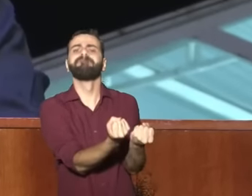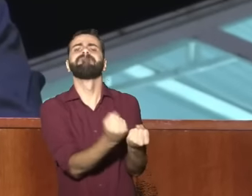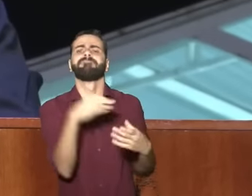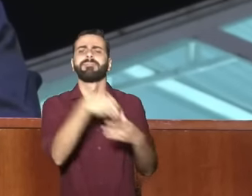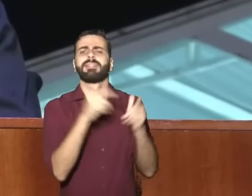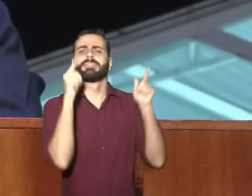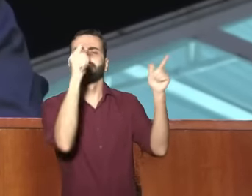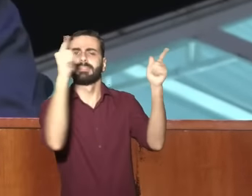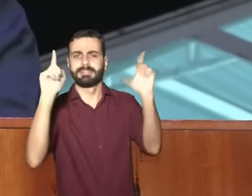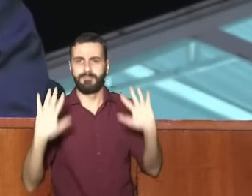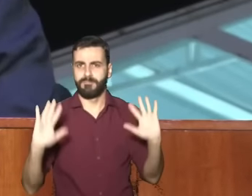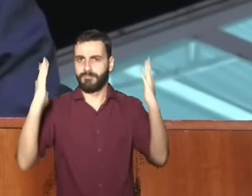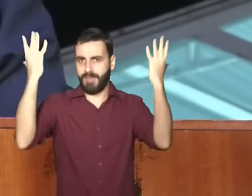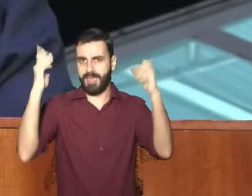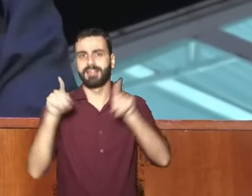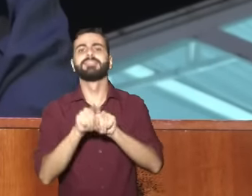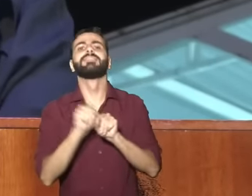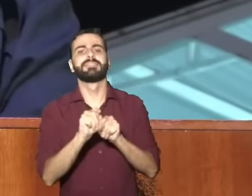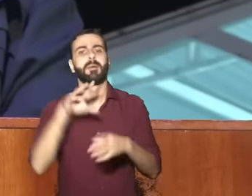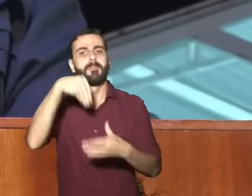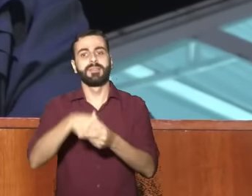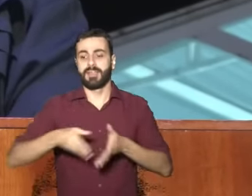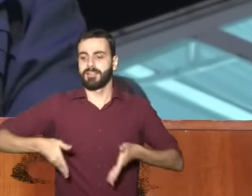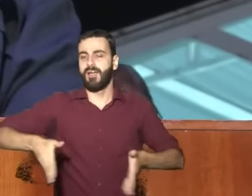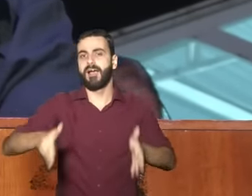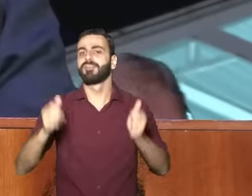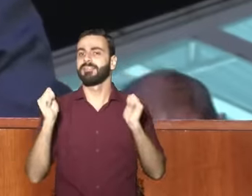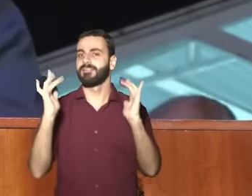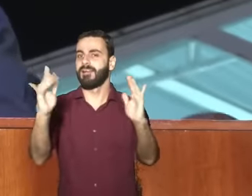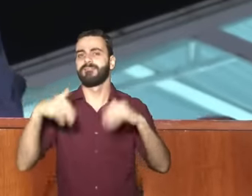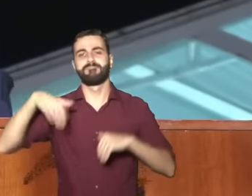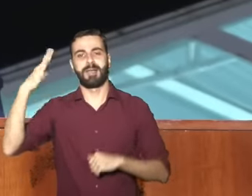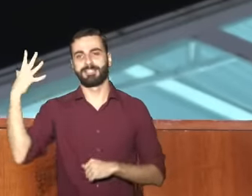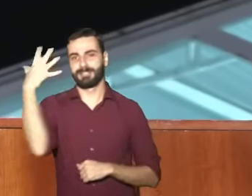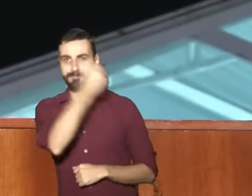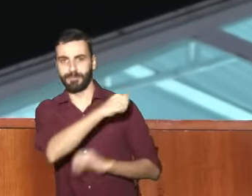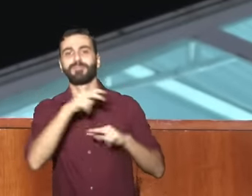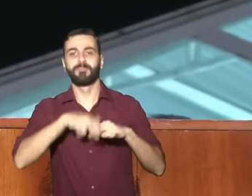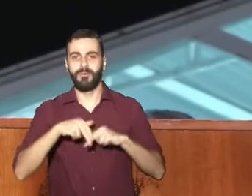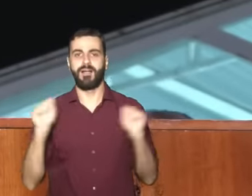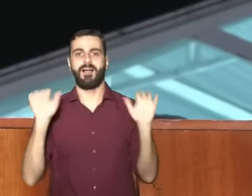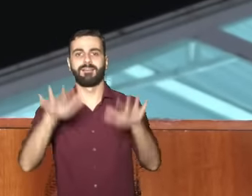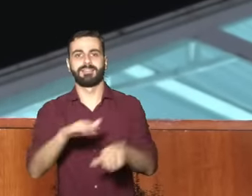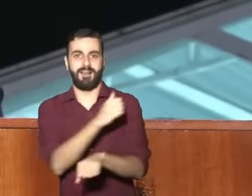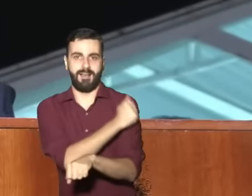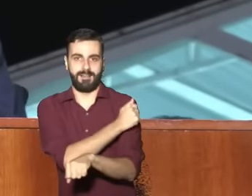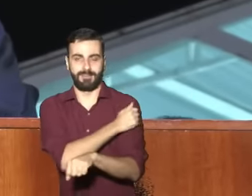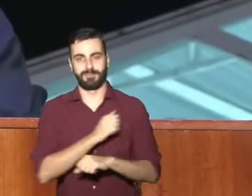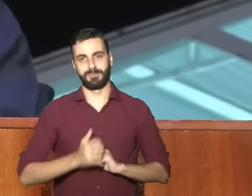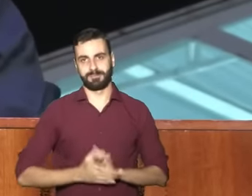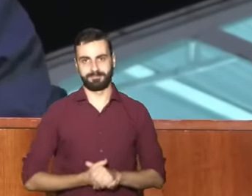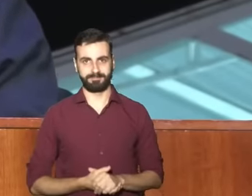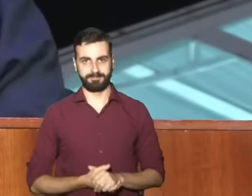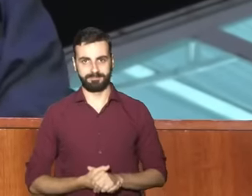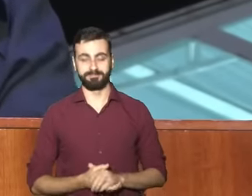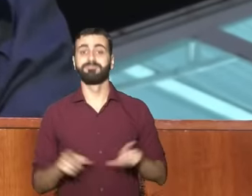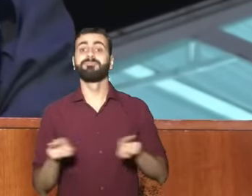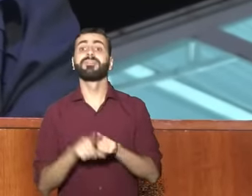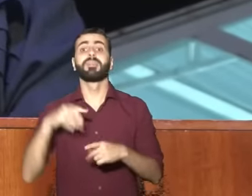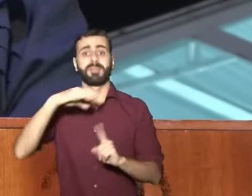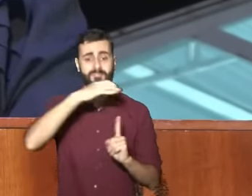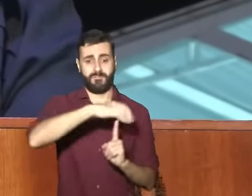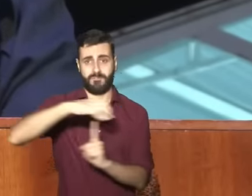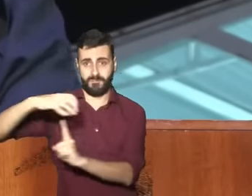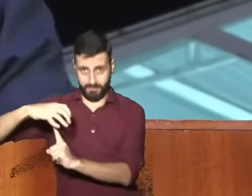inúmeras festas e que tem a avenida mais charmosa por causa dos estudantes. Que tem a